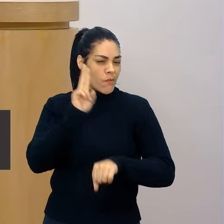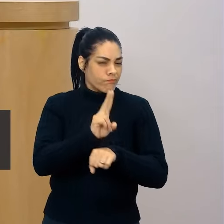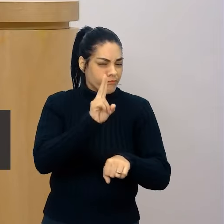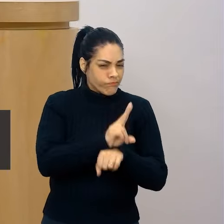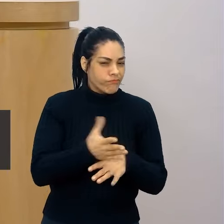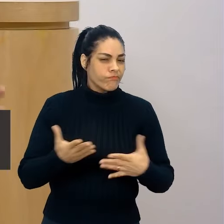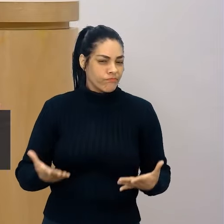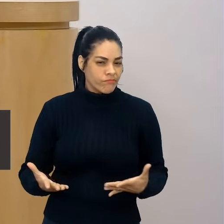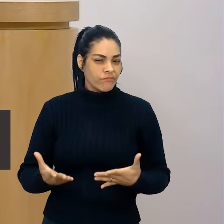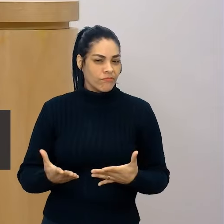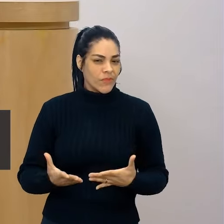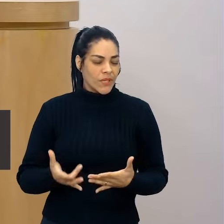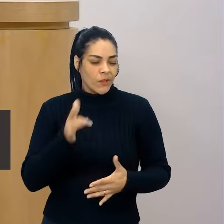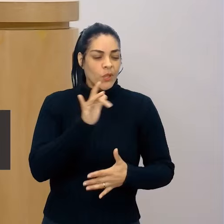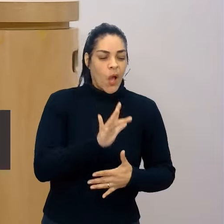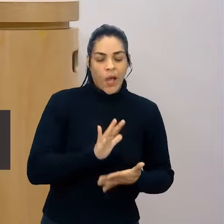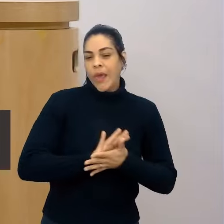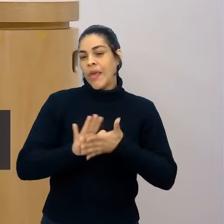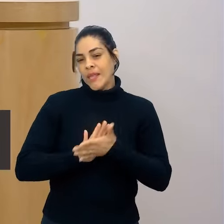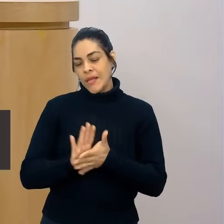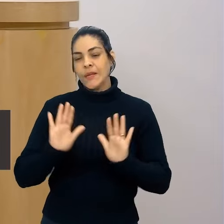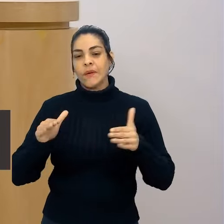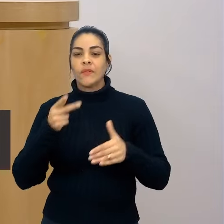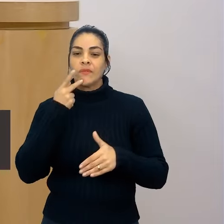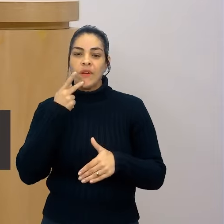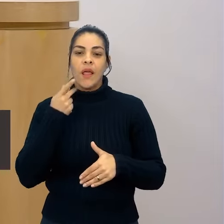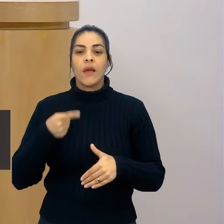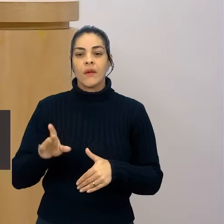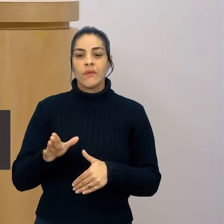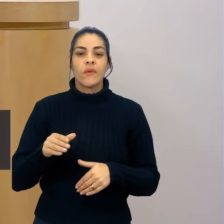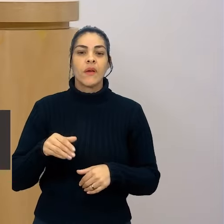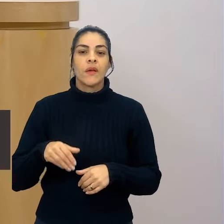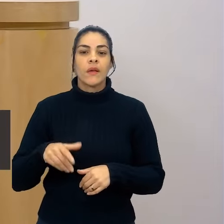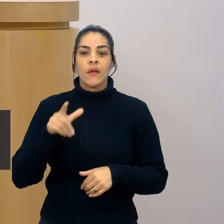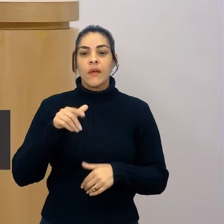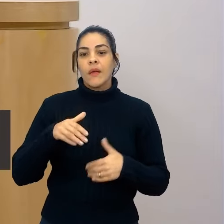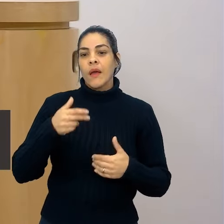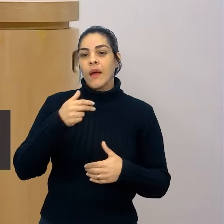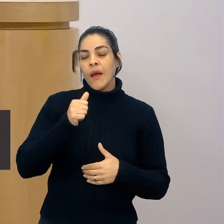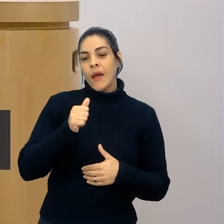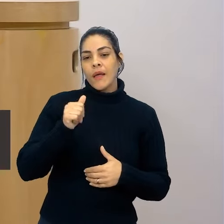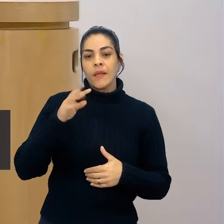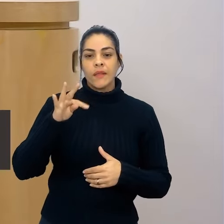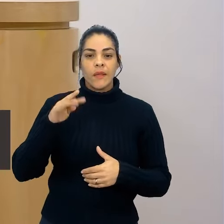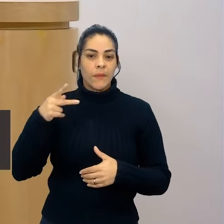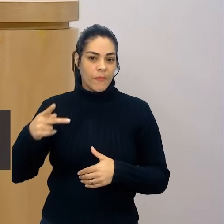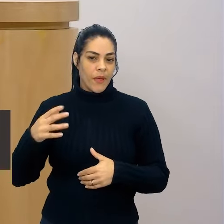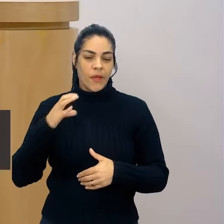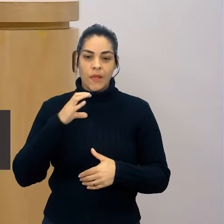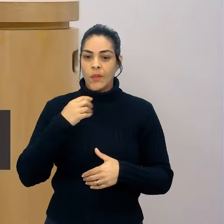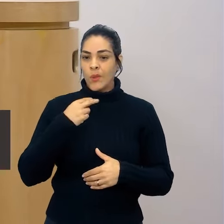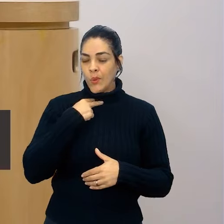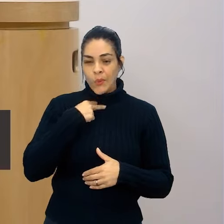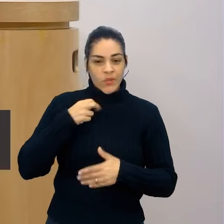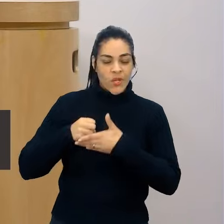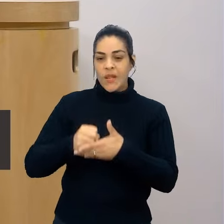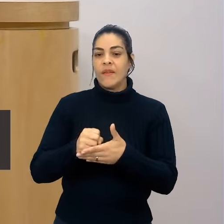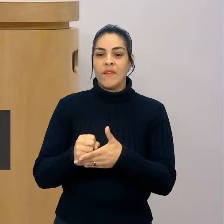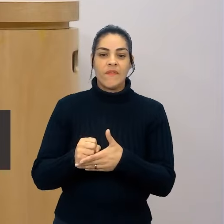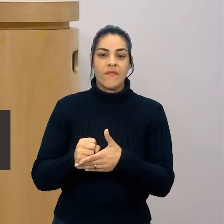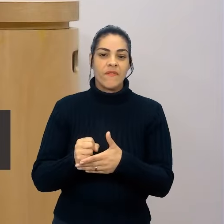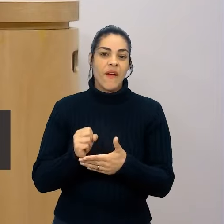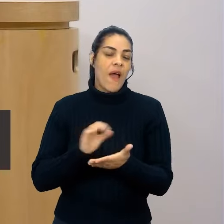forma intocada, né? Eu lembro que quando eu fui visitar uma vez Ubatuba, eu fui numa praia que era uma APP. Eu não podia levar nenhuma concha desse lugar. Era só